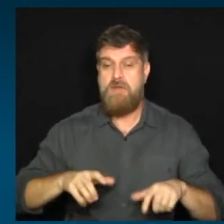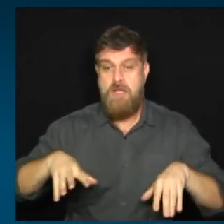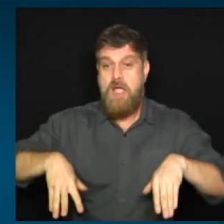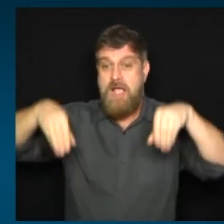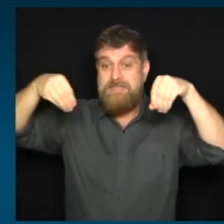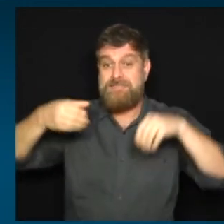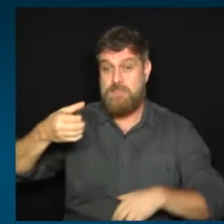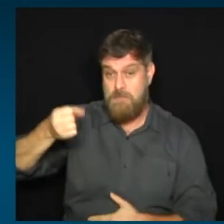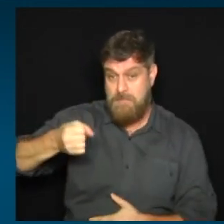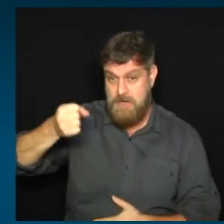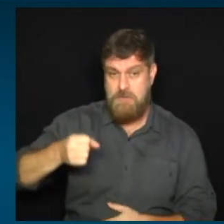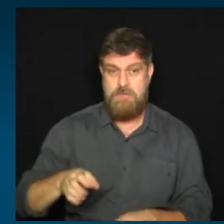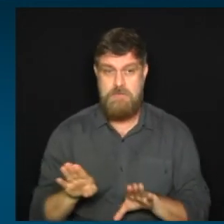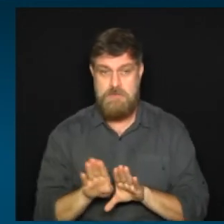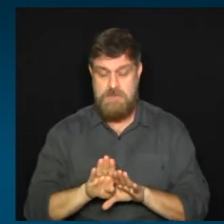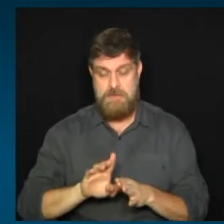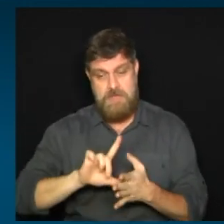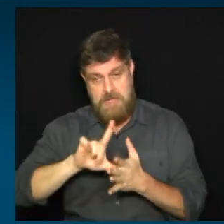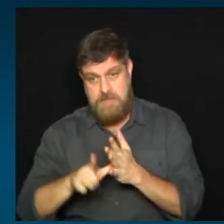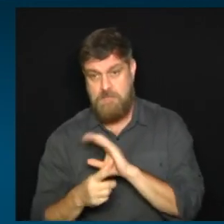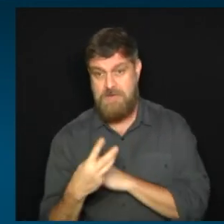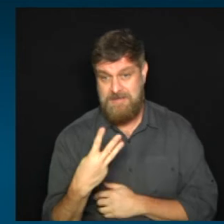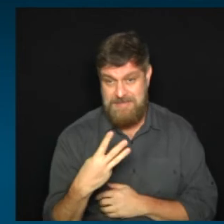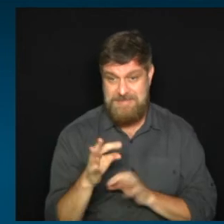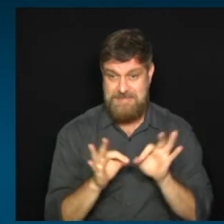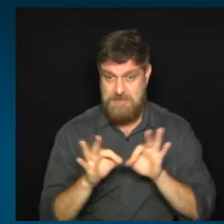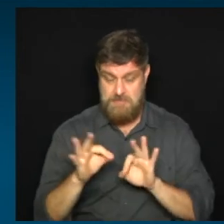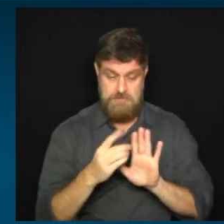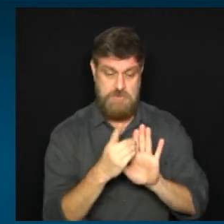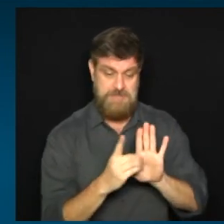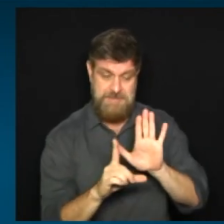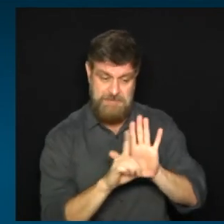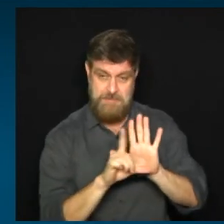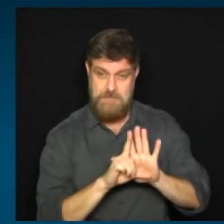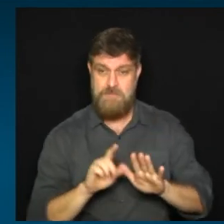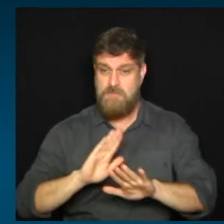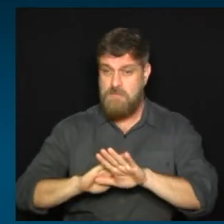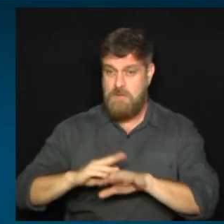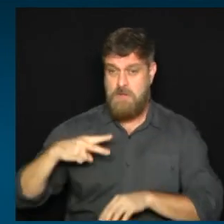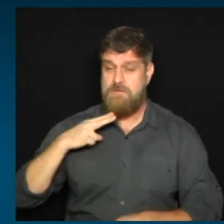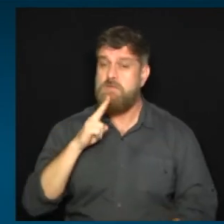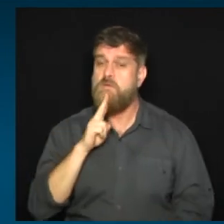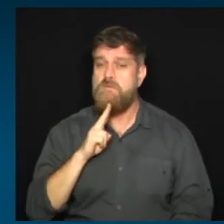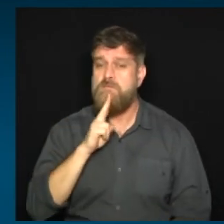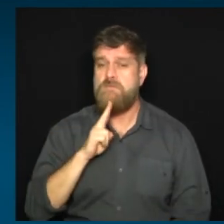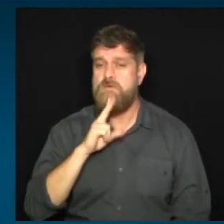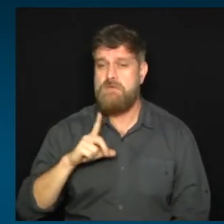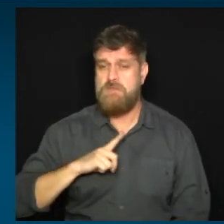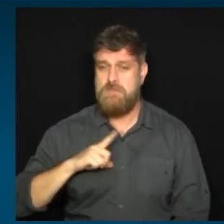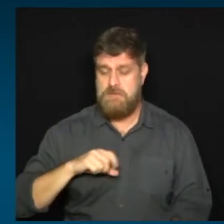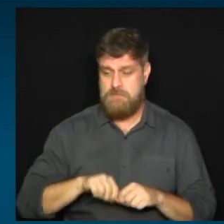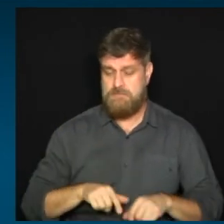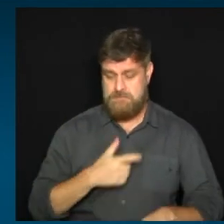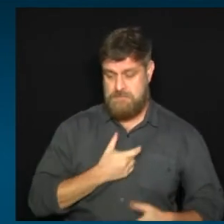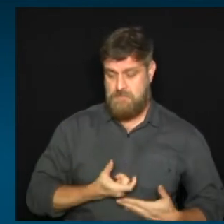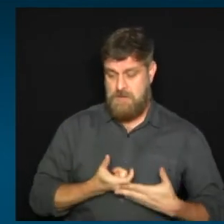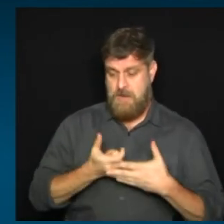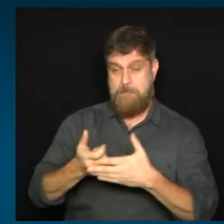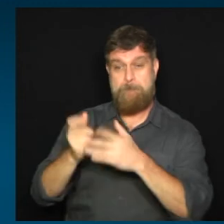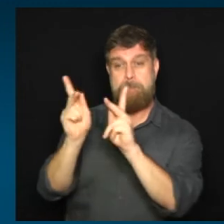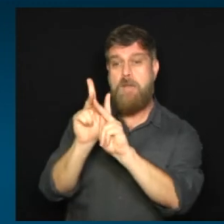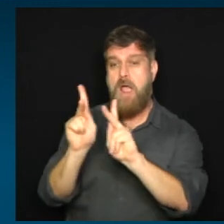Branco. Em seguida, segue para a votação o projeto de decreto legislativo do vereador Nelson Osseri, que concede medalha